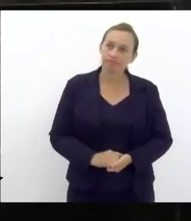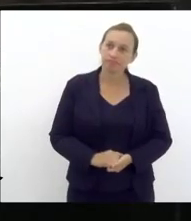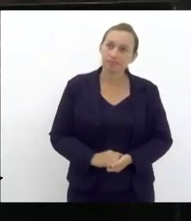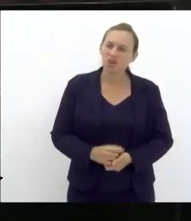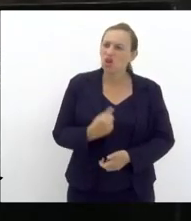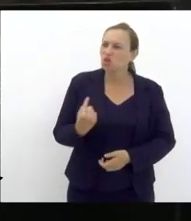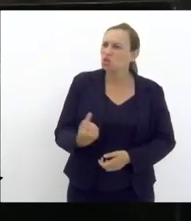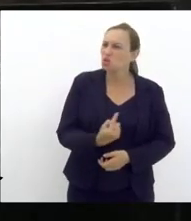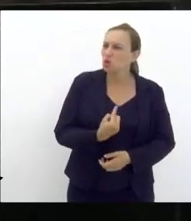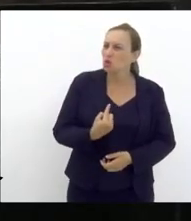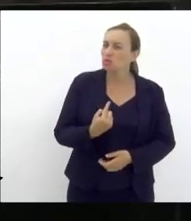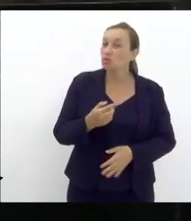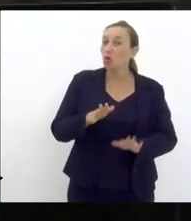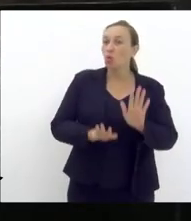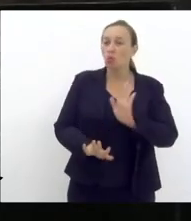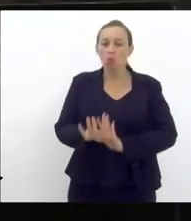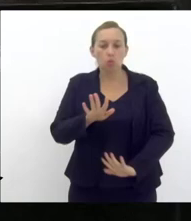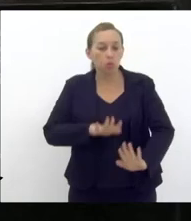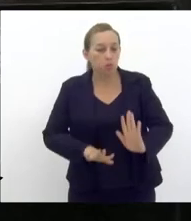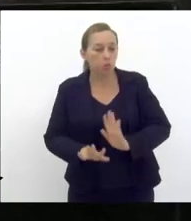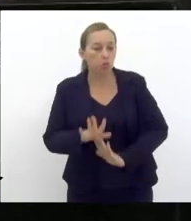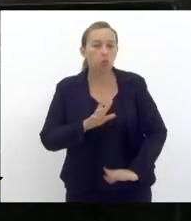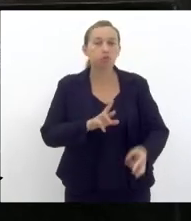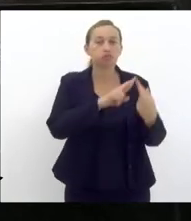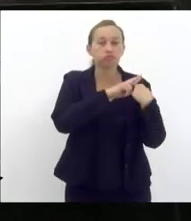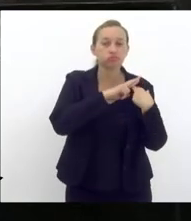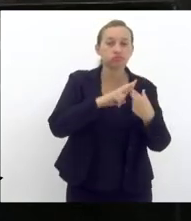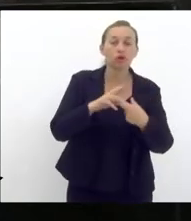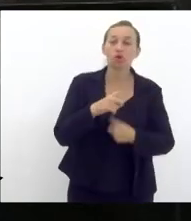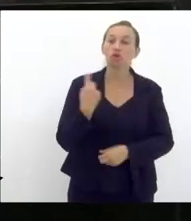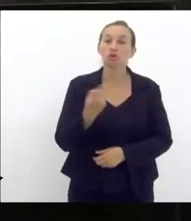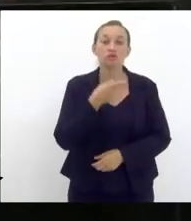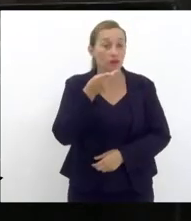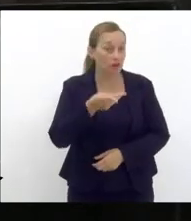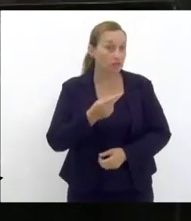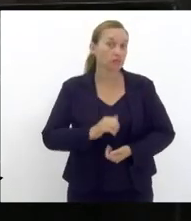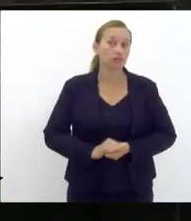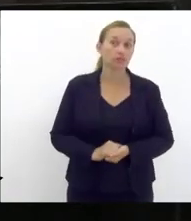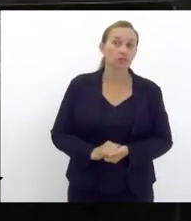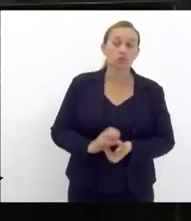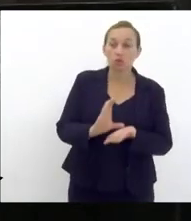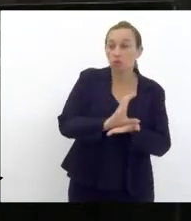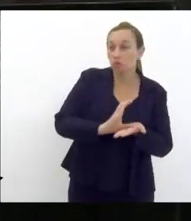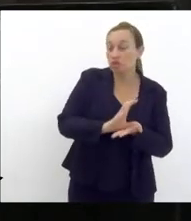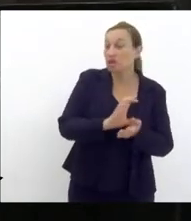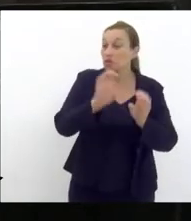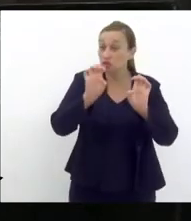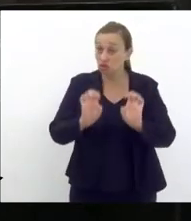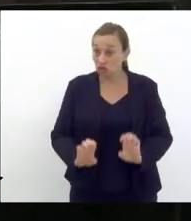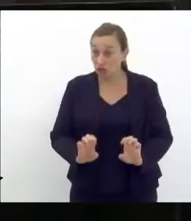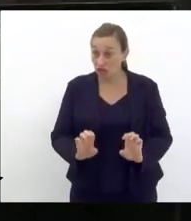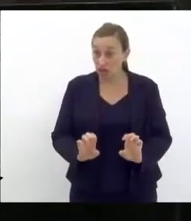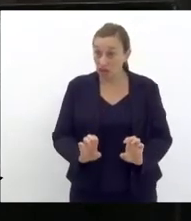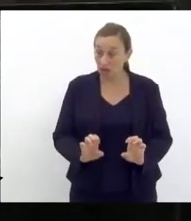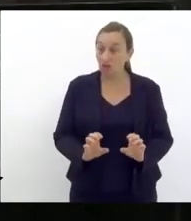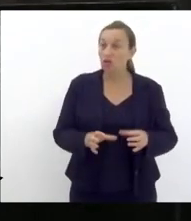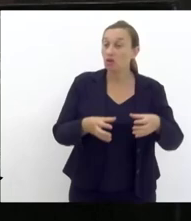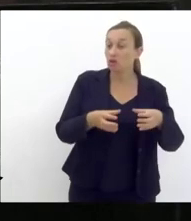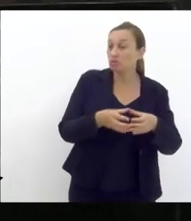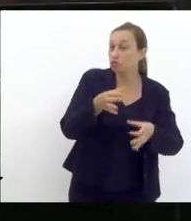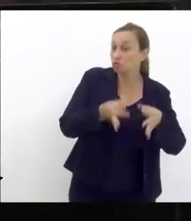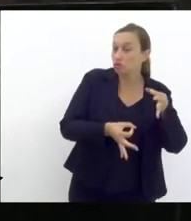nós temos que ter muito cuidado e muita responsabilidade com que nós falamos conselho de ética Comissão de Justiça